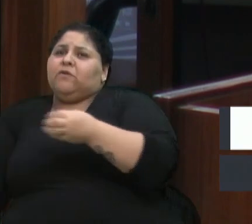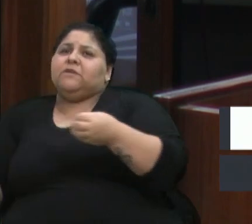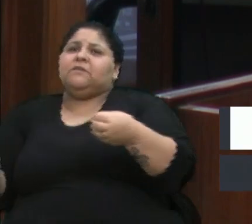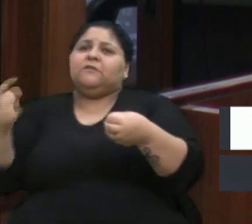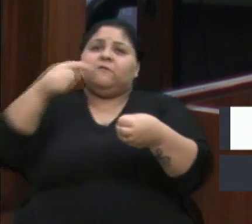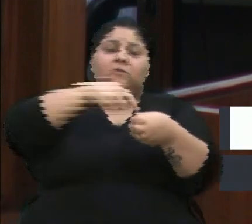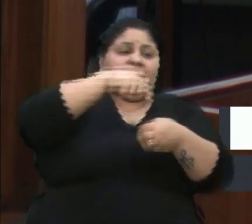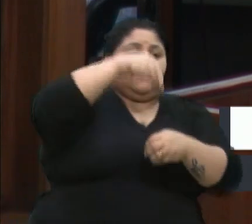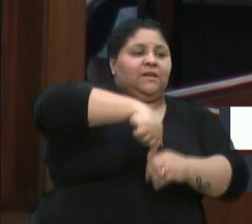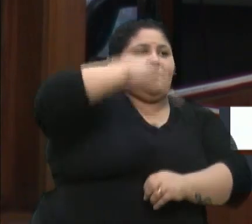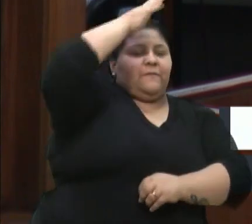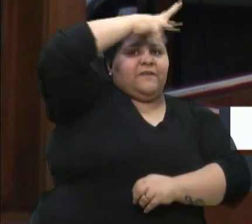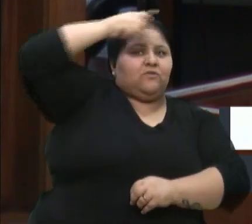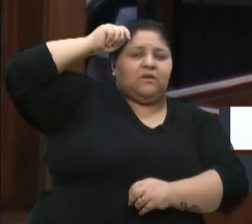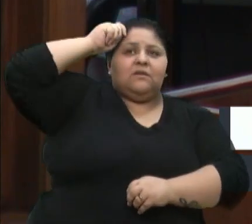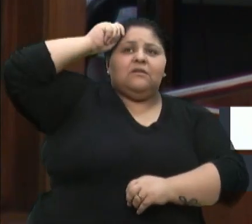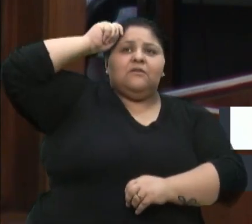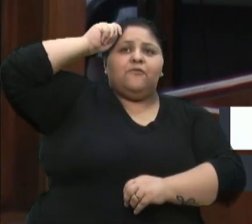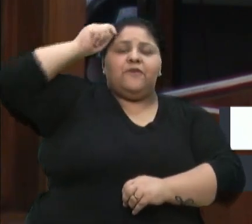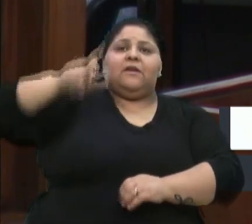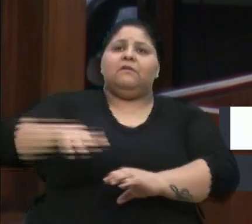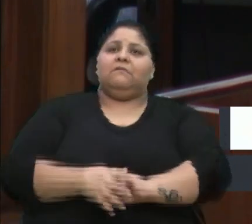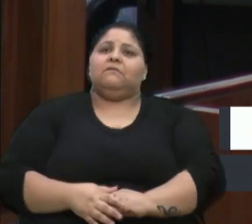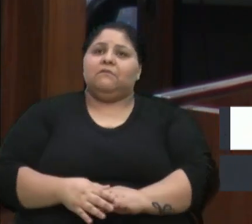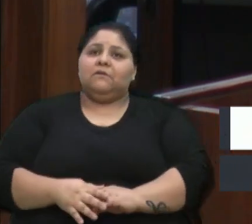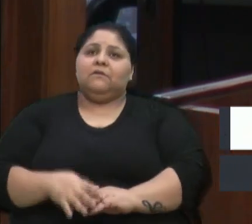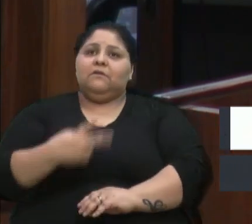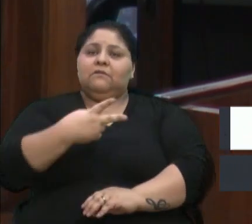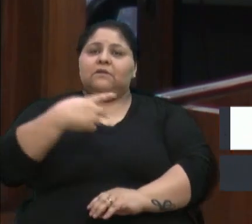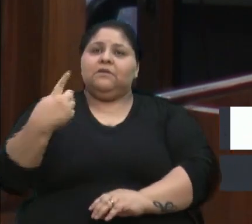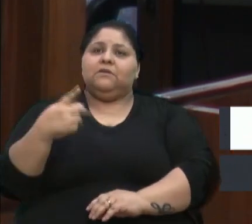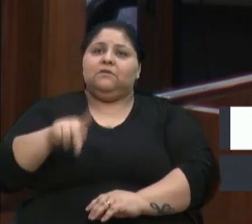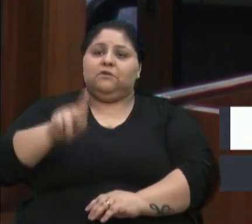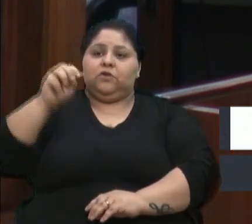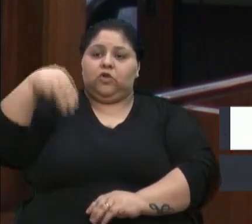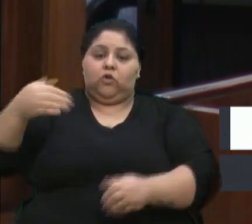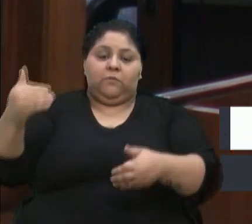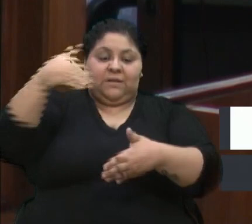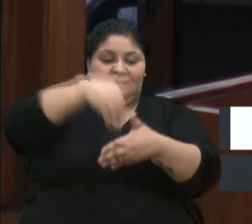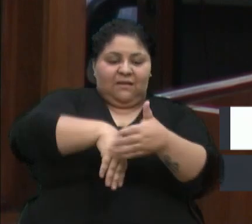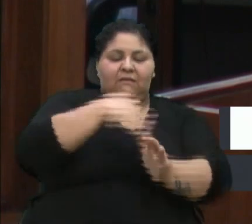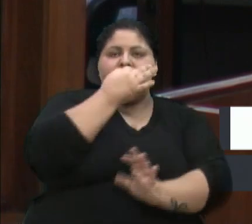aqui para a prefeitura. Então, esses são os 21 quilômetros percorridos dentro de Caxias,